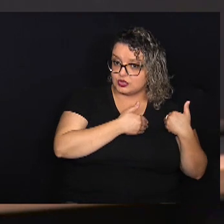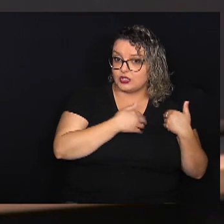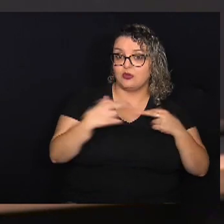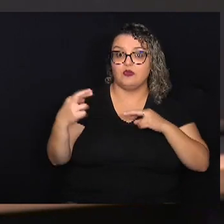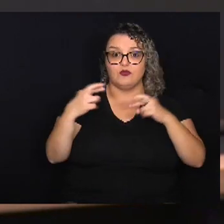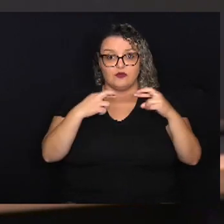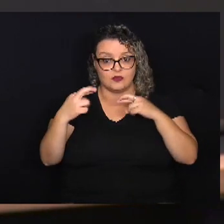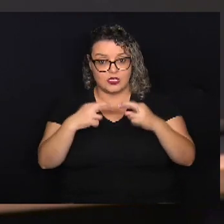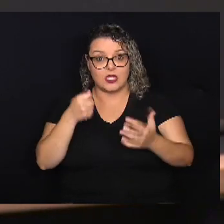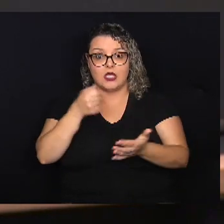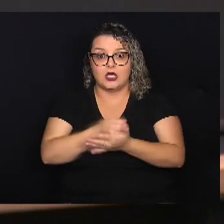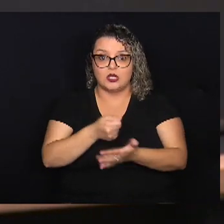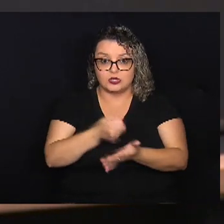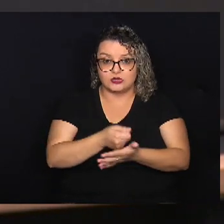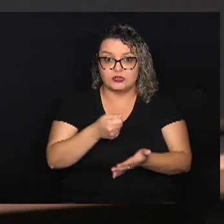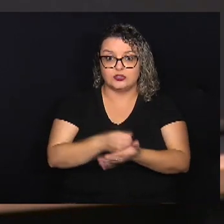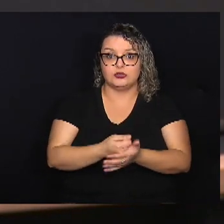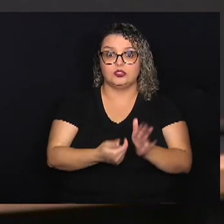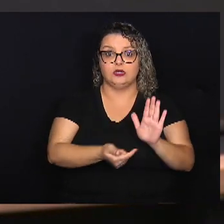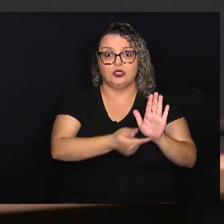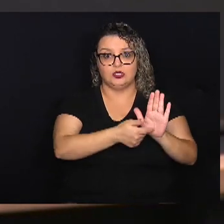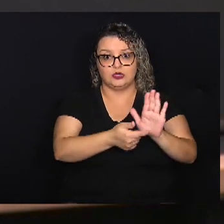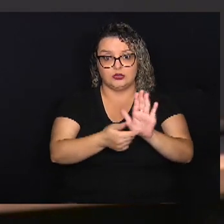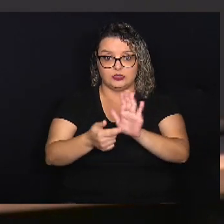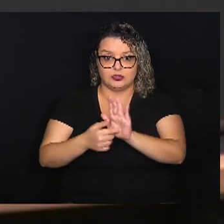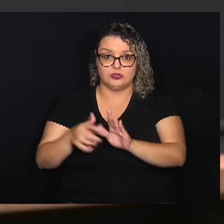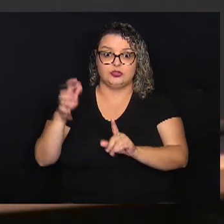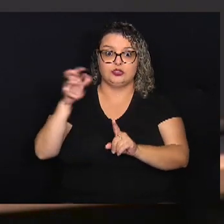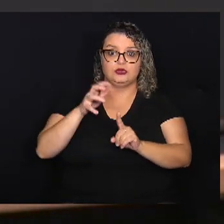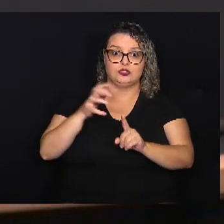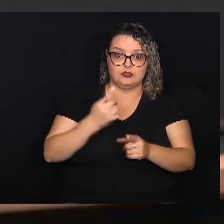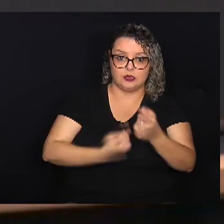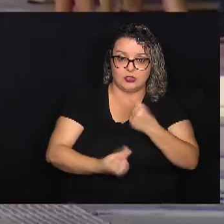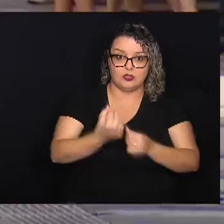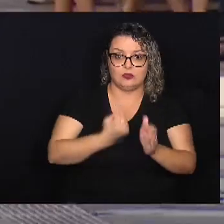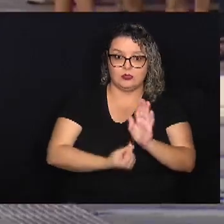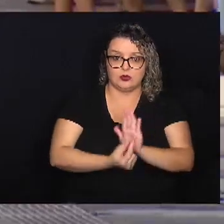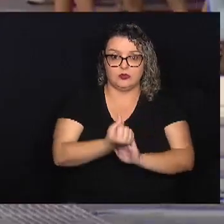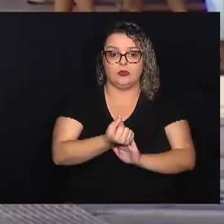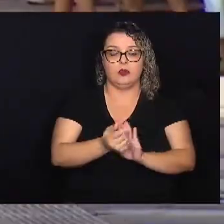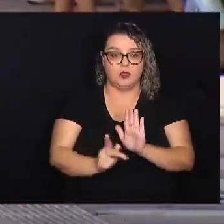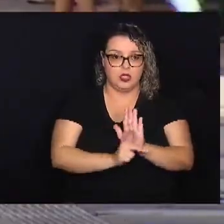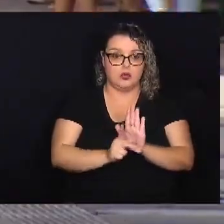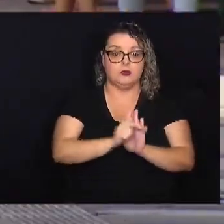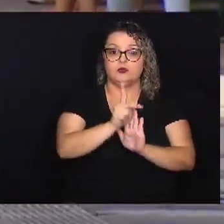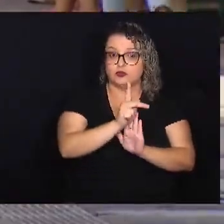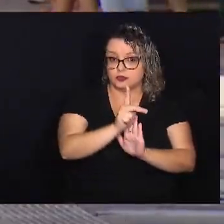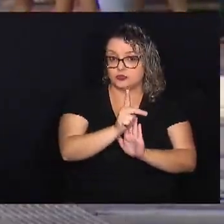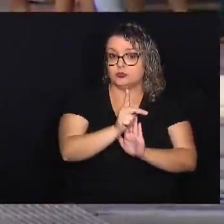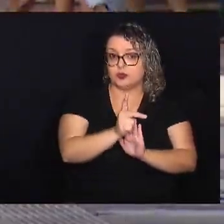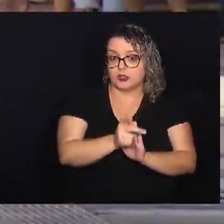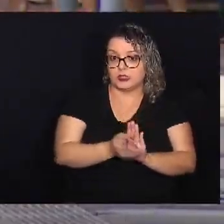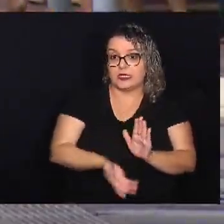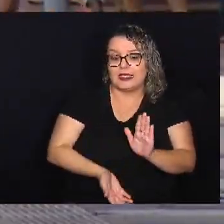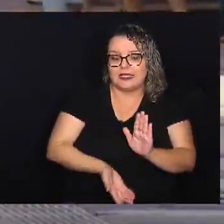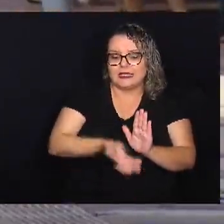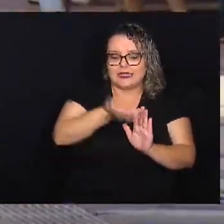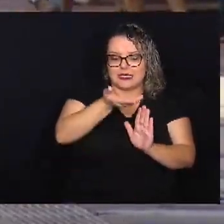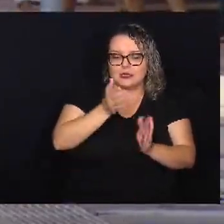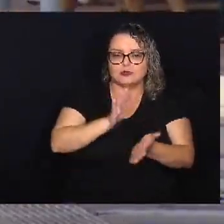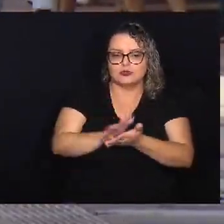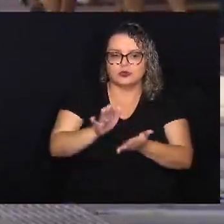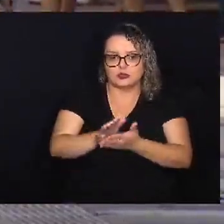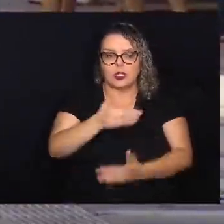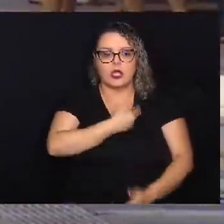Fiscal obriga a demonstração de impacto financeiro para projetos que elevem os gastos do poder público,